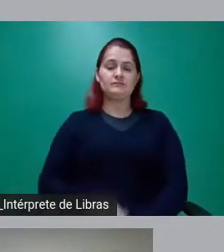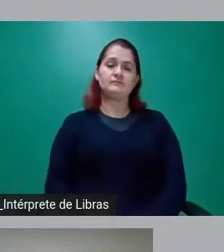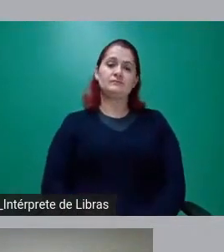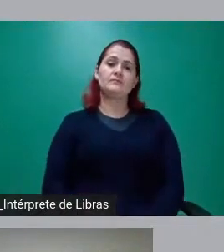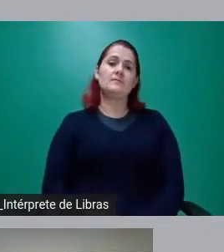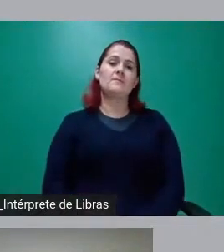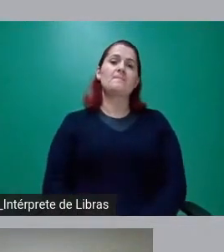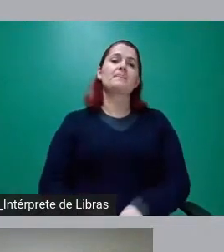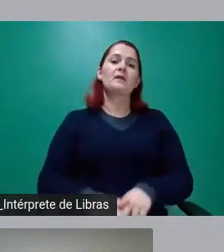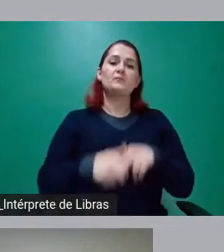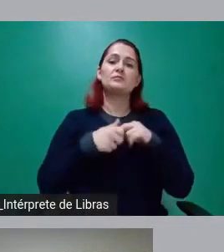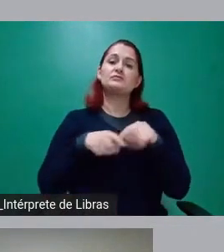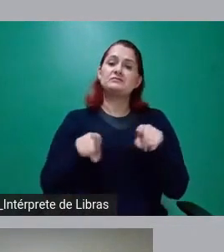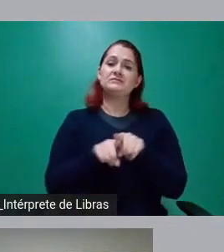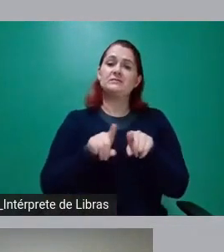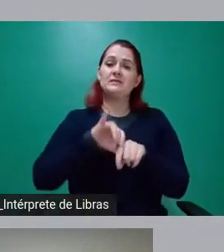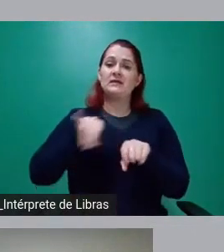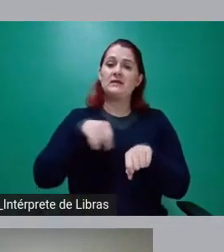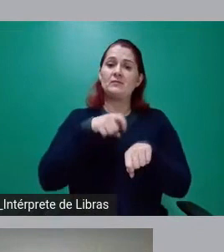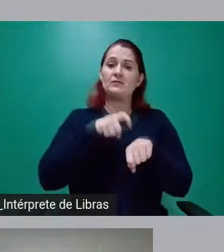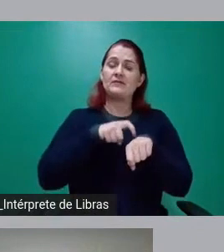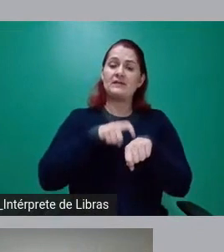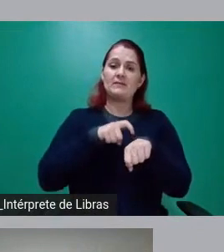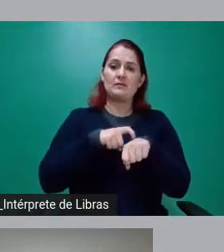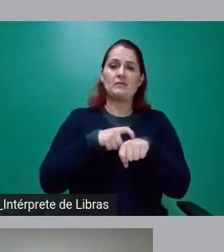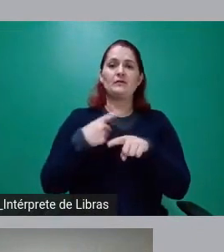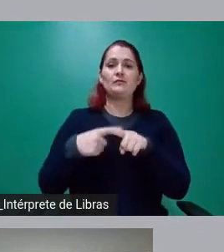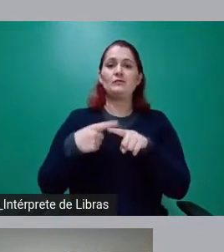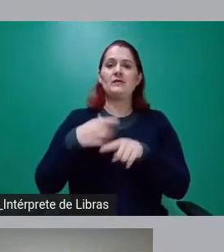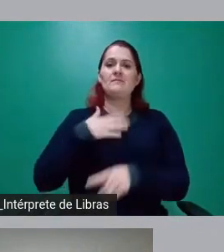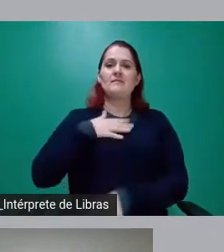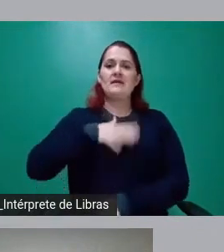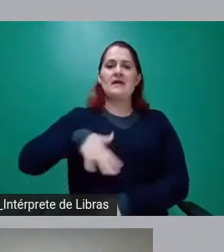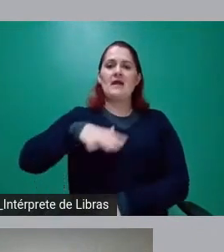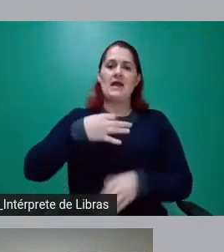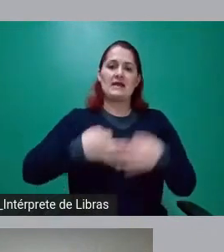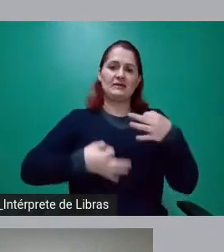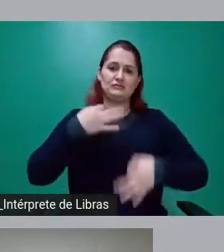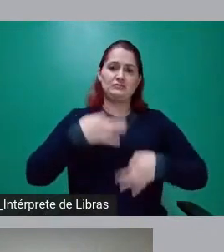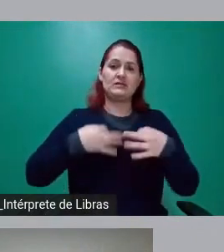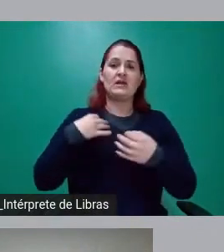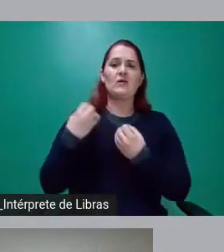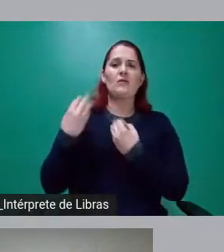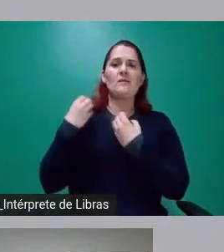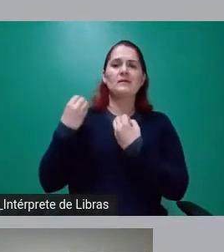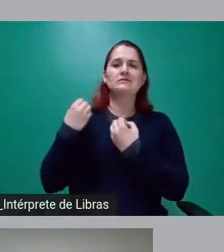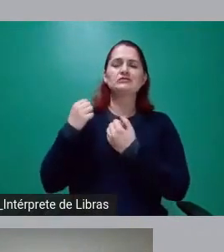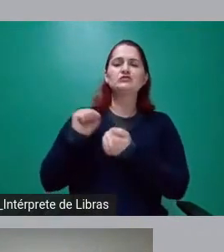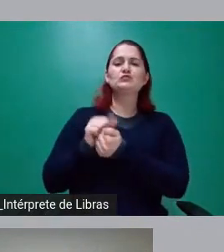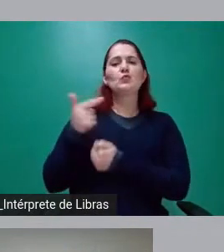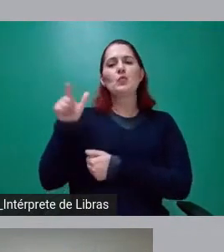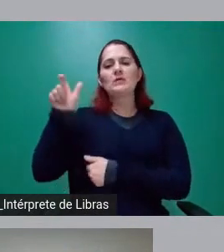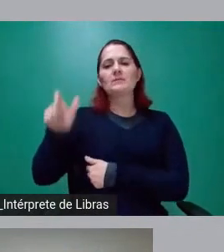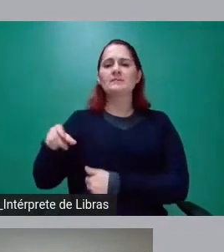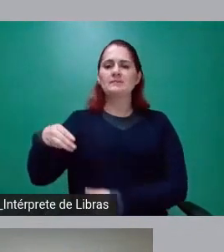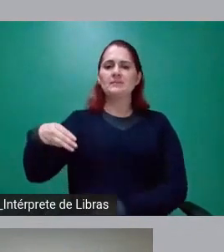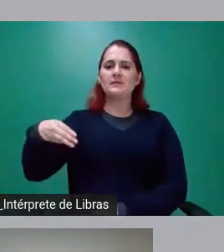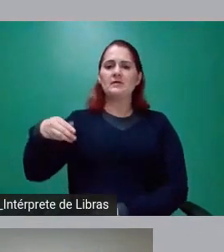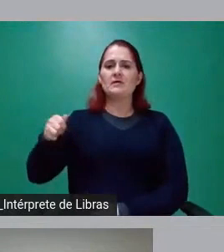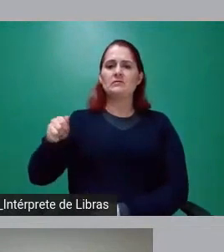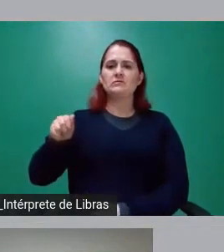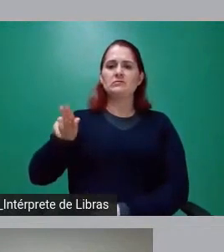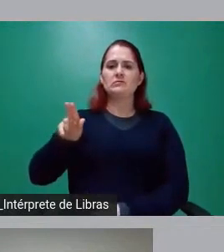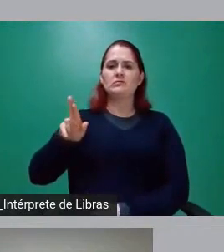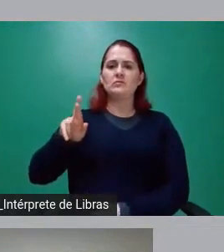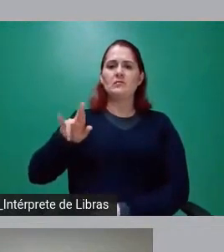me valer aqui do que aprendi com o jurista Maurício Garcia Villegas, que enxerga esse